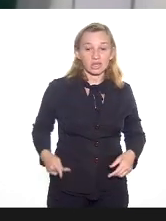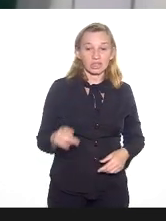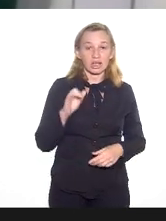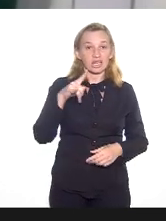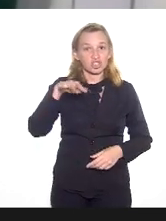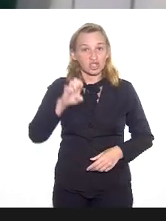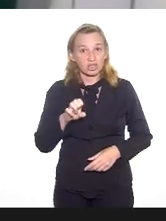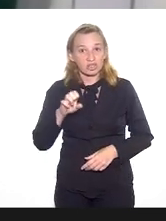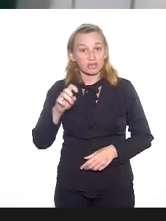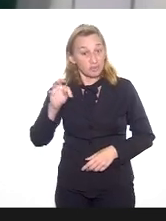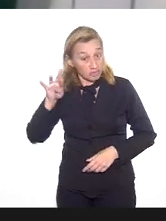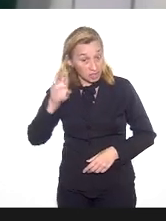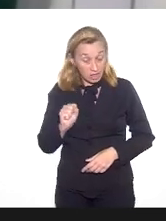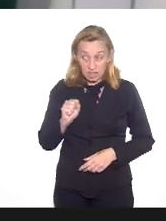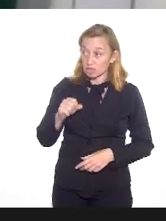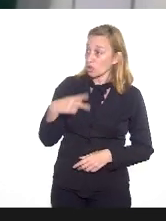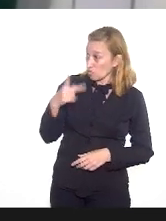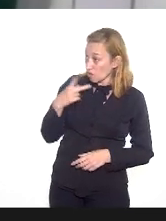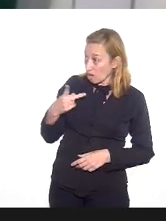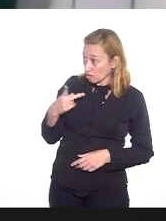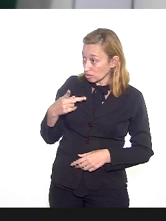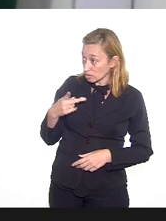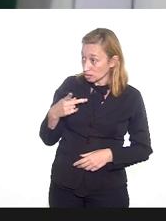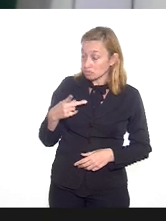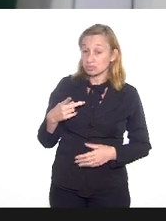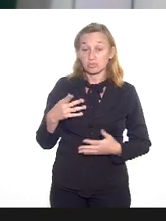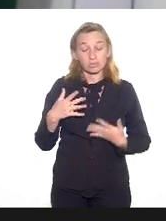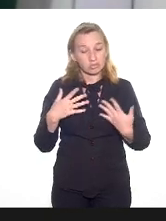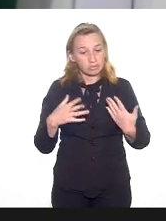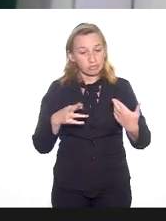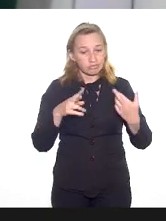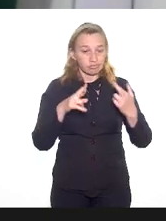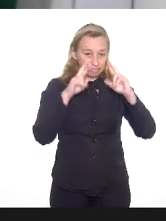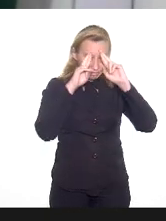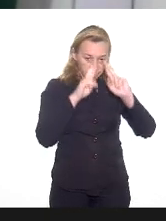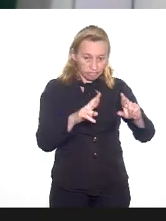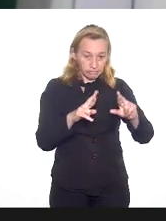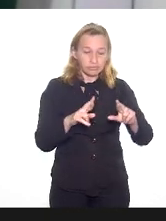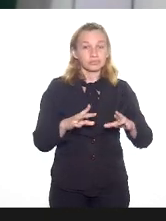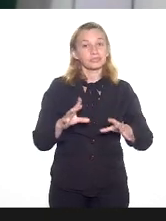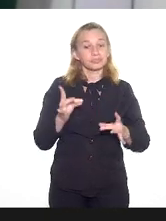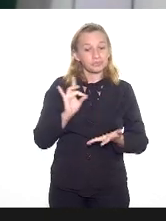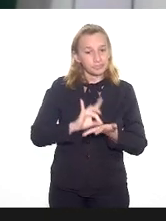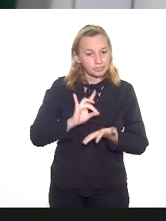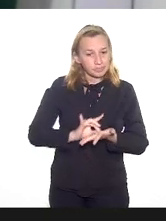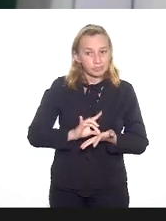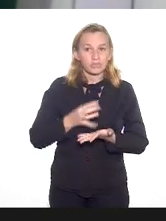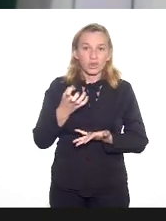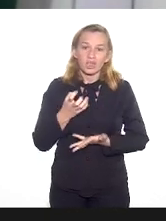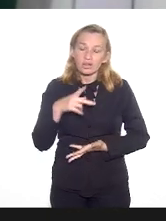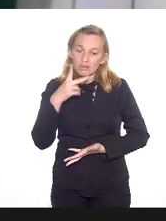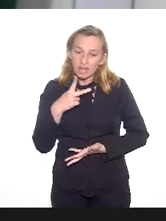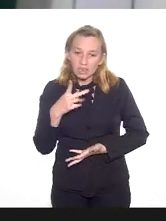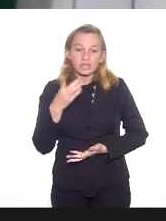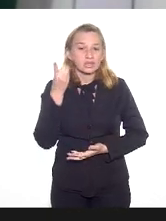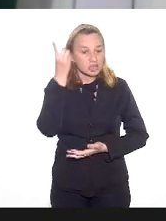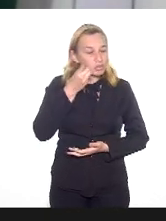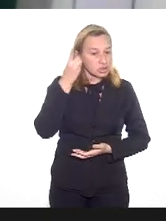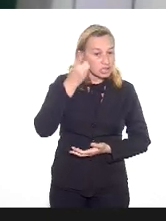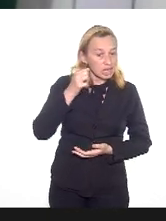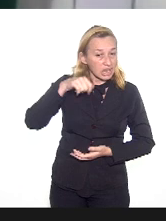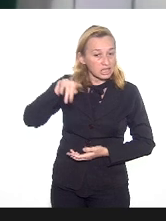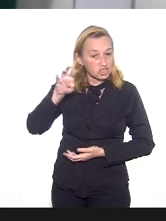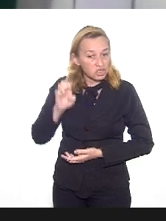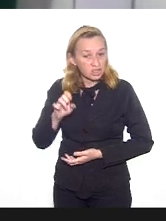Freitas, né? E falo isso de maneira respeitosa e sincera. Quero dizer, deputado Alexandre Freitas, que o